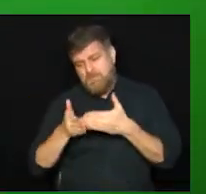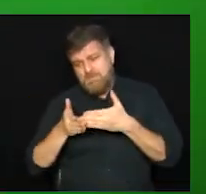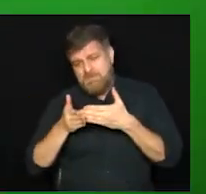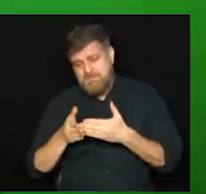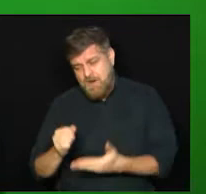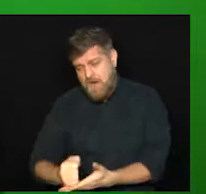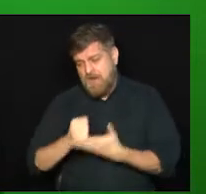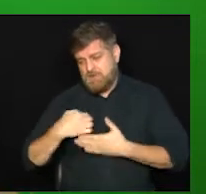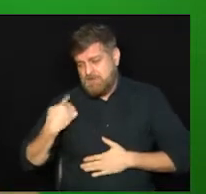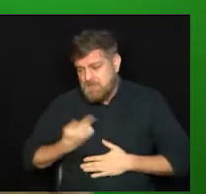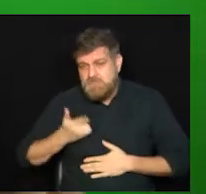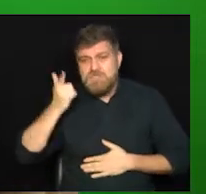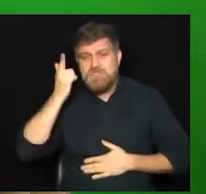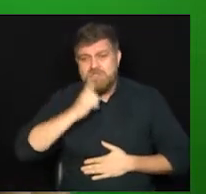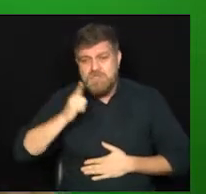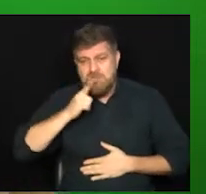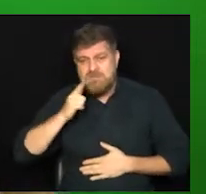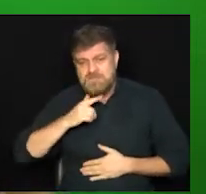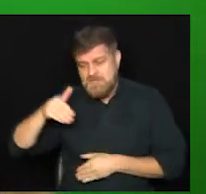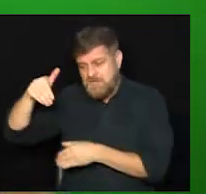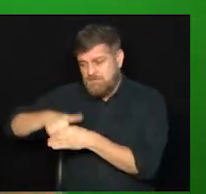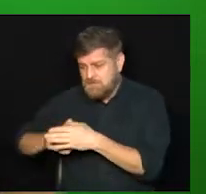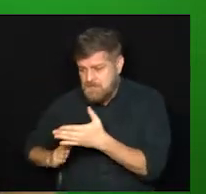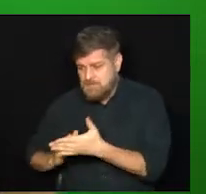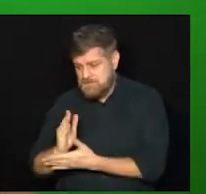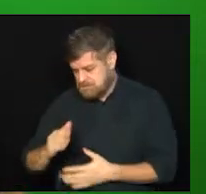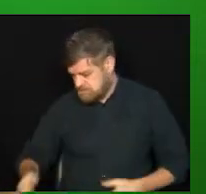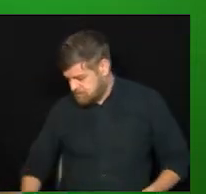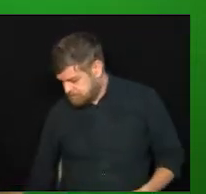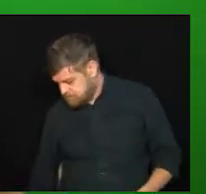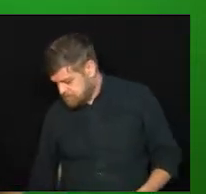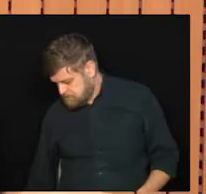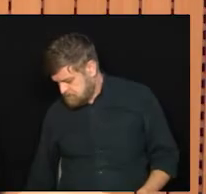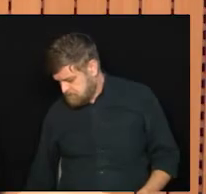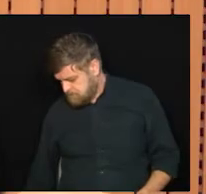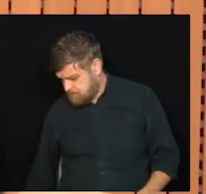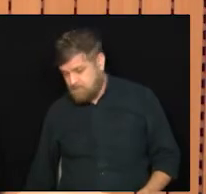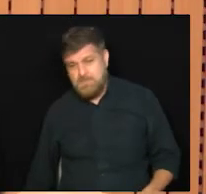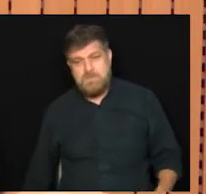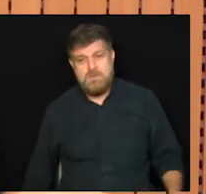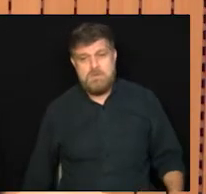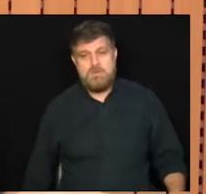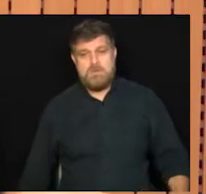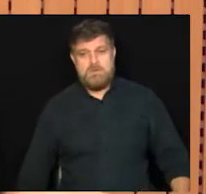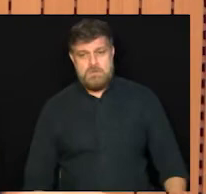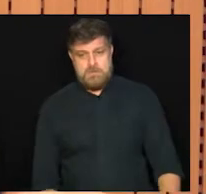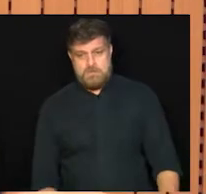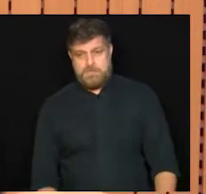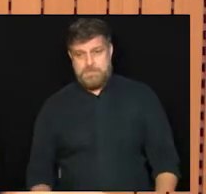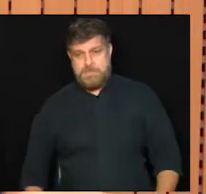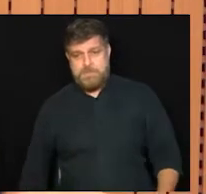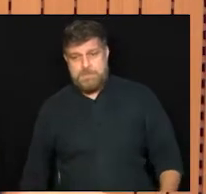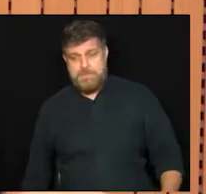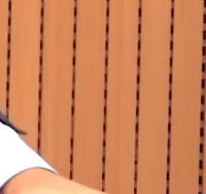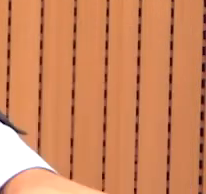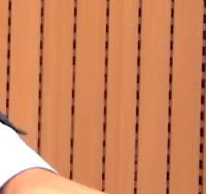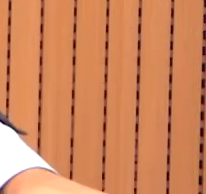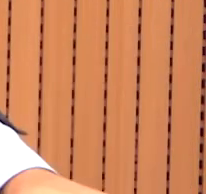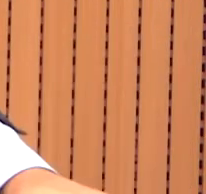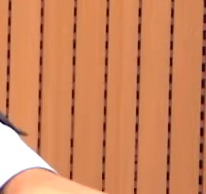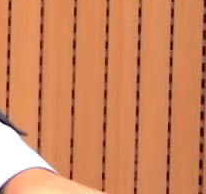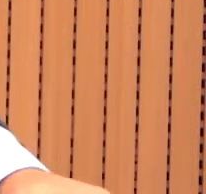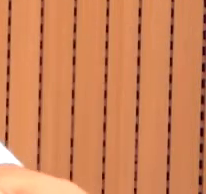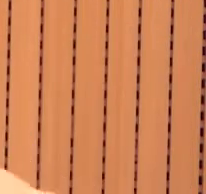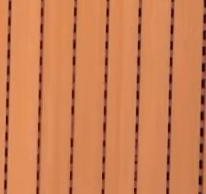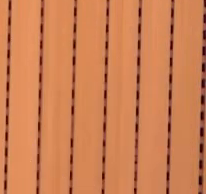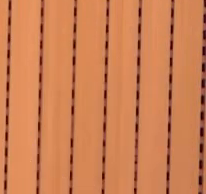chegar aí na mesa dos senhores. Obrigado. É legal ver, assim, falar com